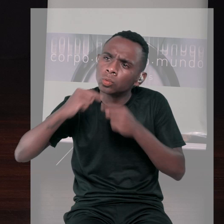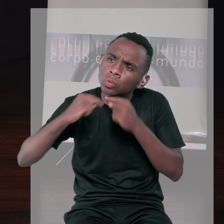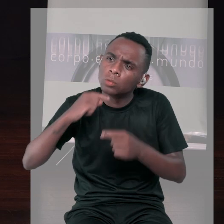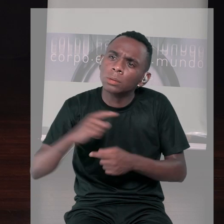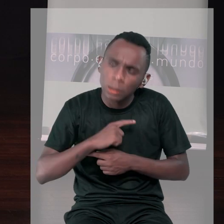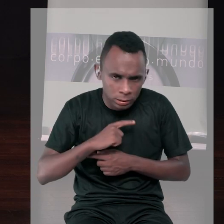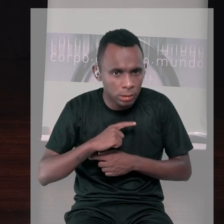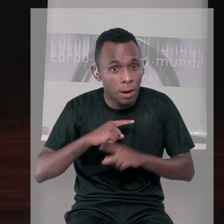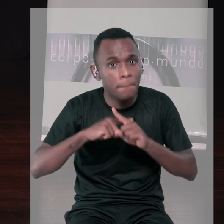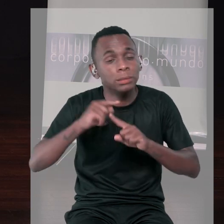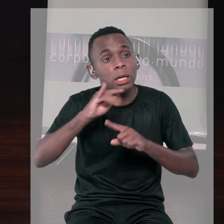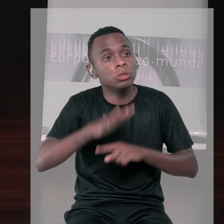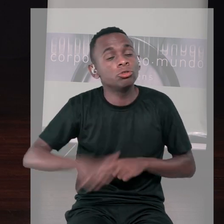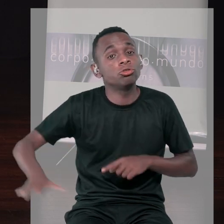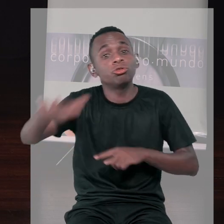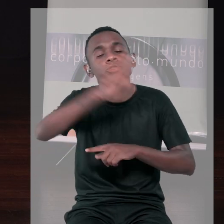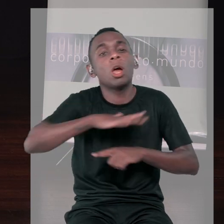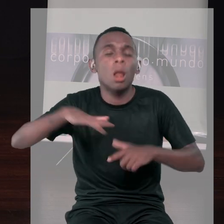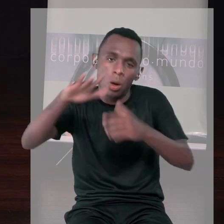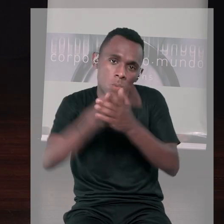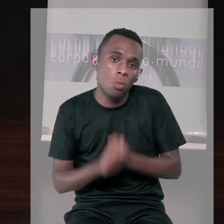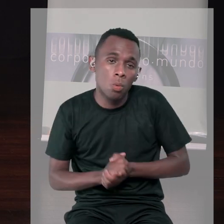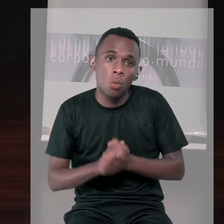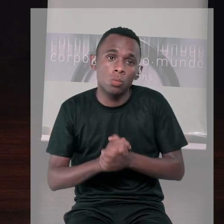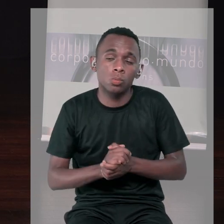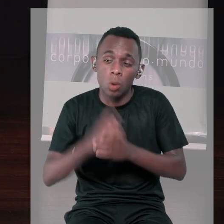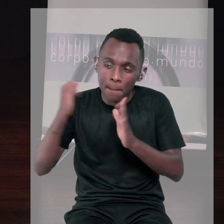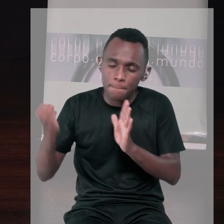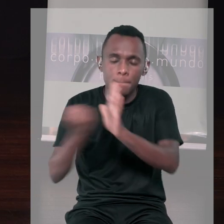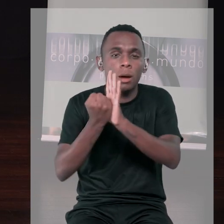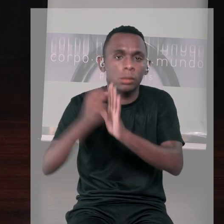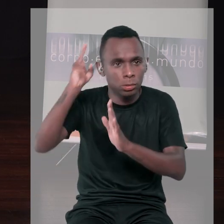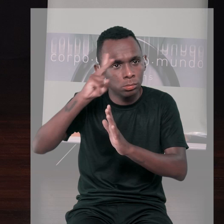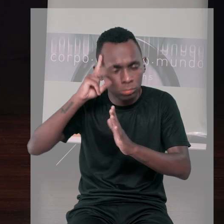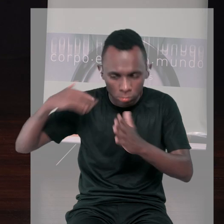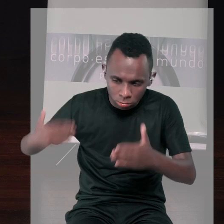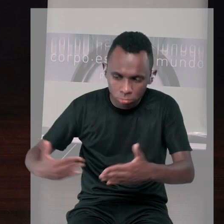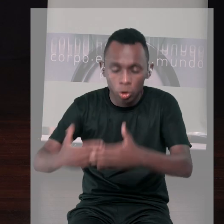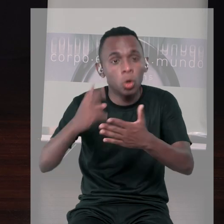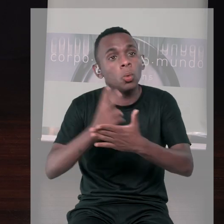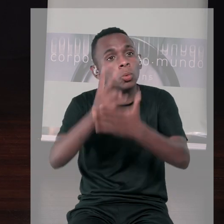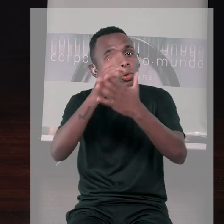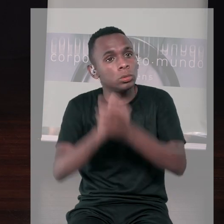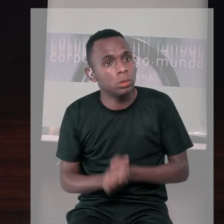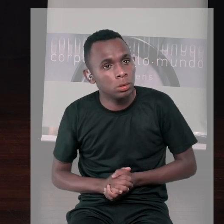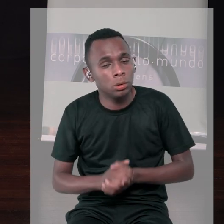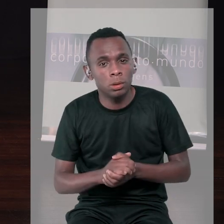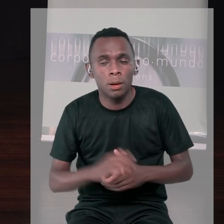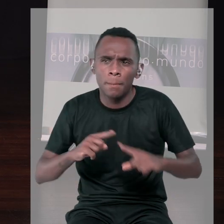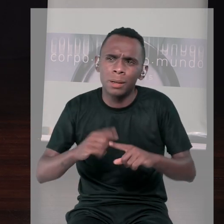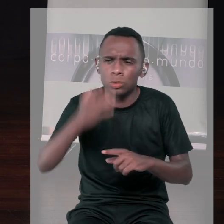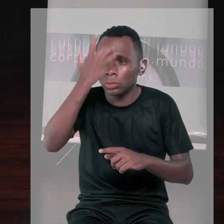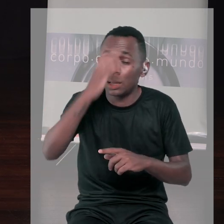sentido mais amplo. Ela é uma posição ontológica. Tá? Então, agora, eu não saberia dizer assim, que